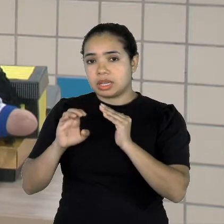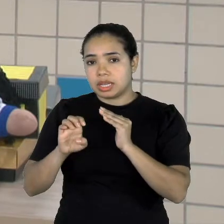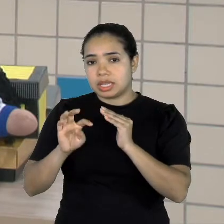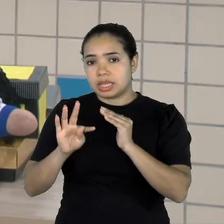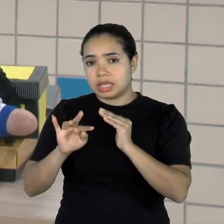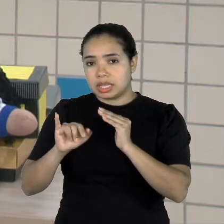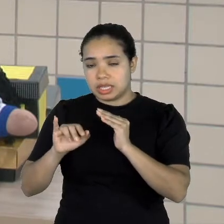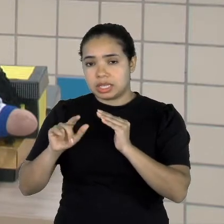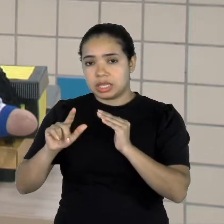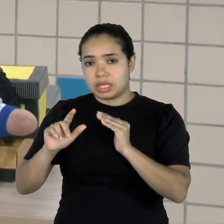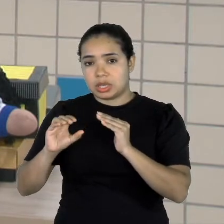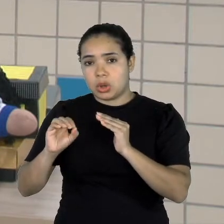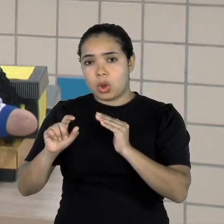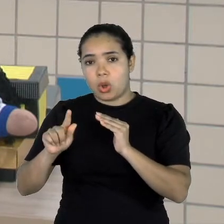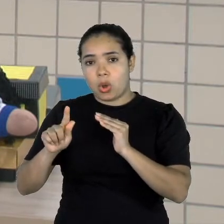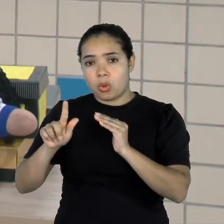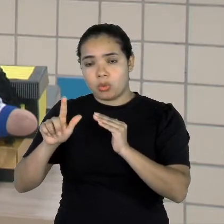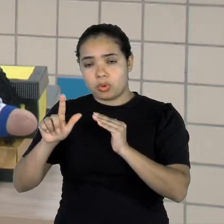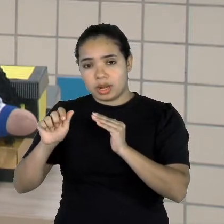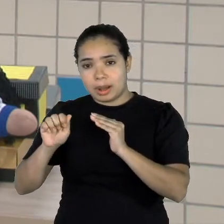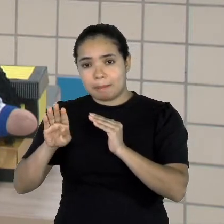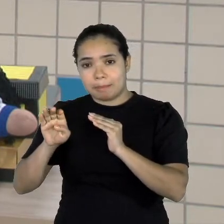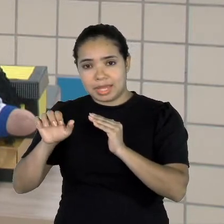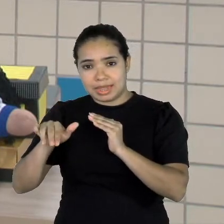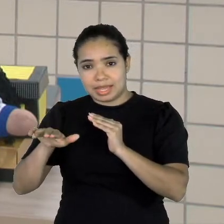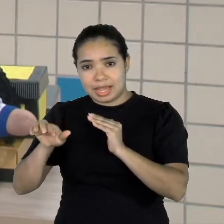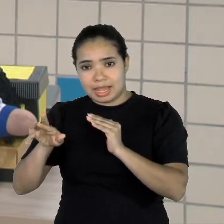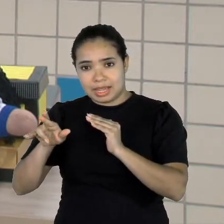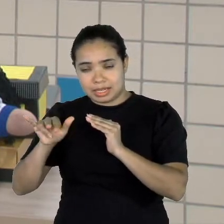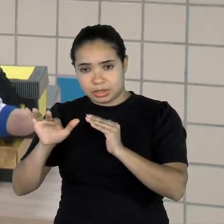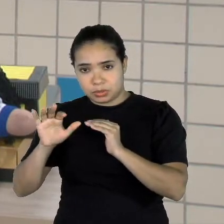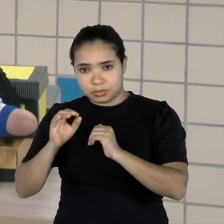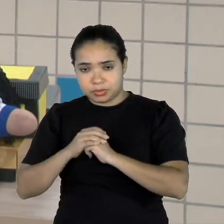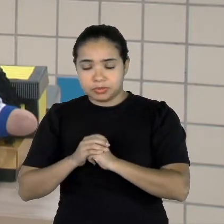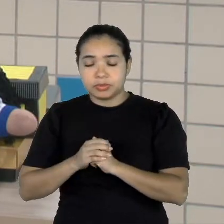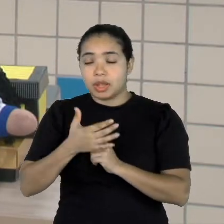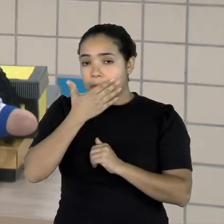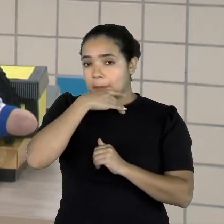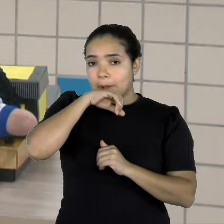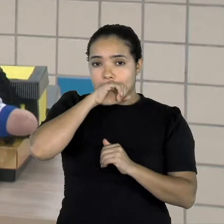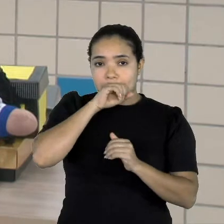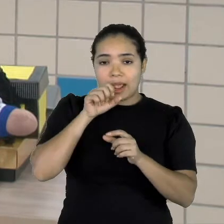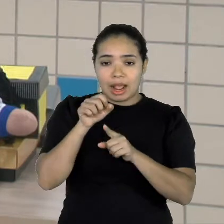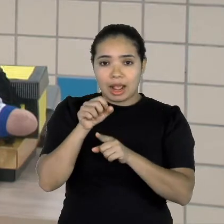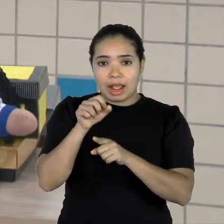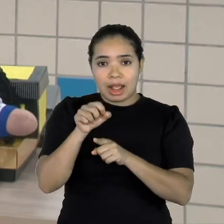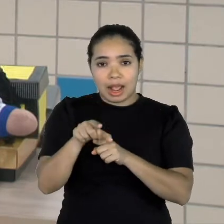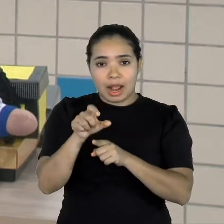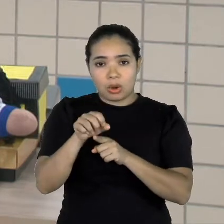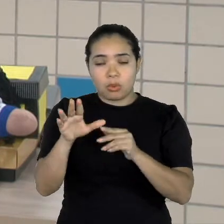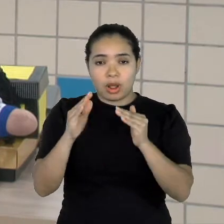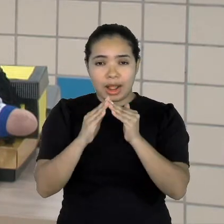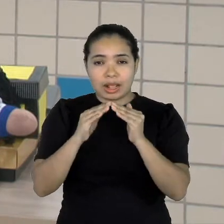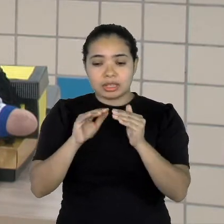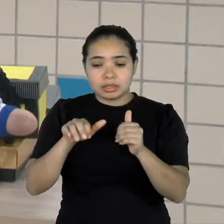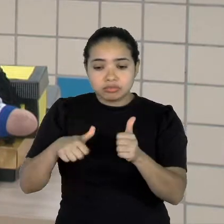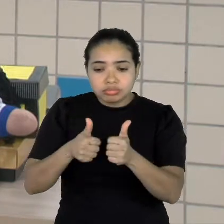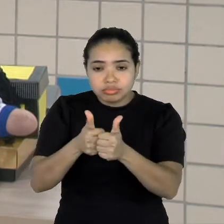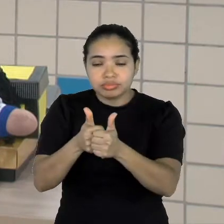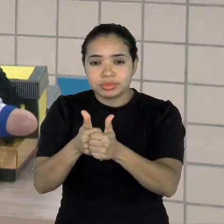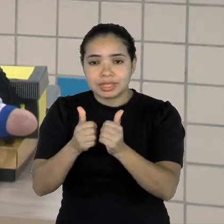Benário. Uau, Francisquinha! Meus pais alugaram uma casa bem pertinho da escola, assim eu posso ir a